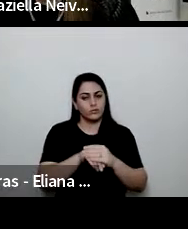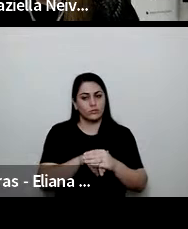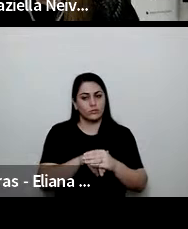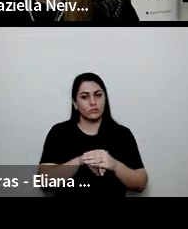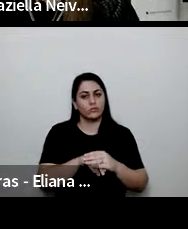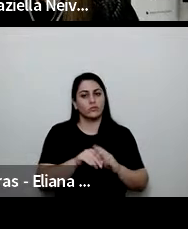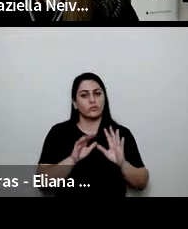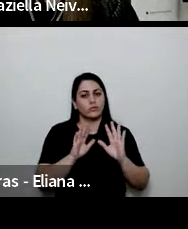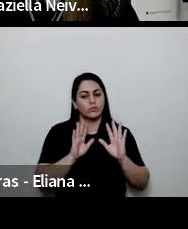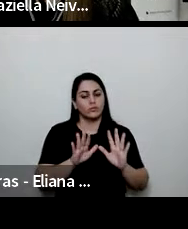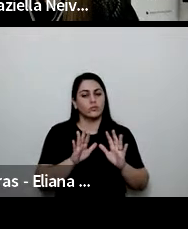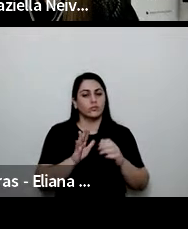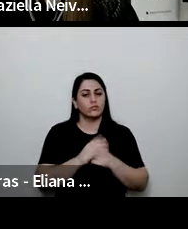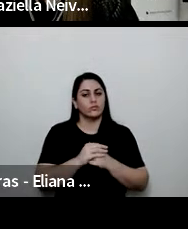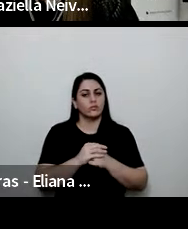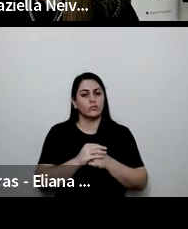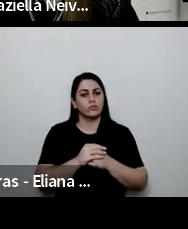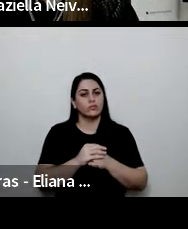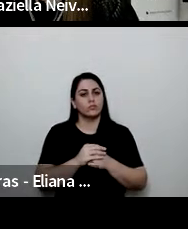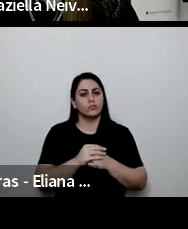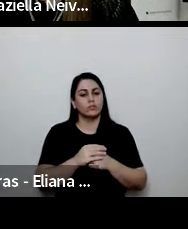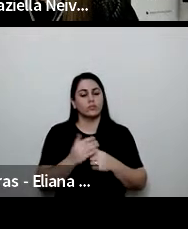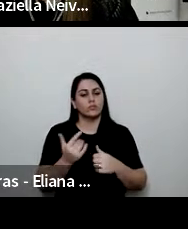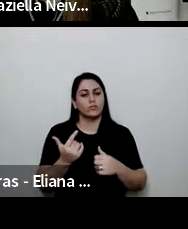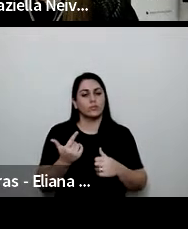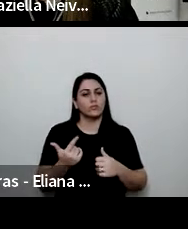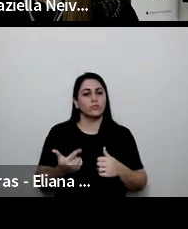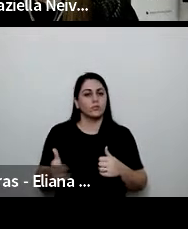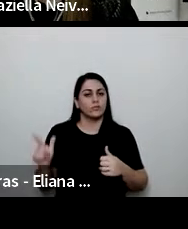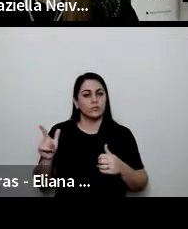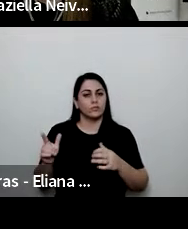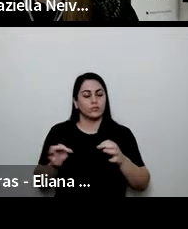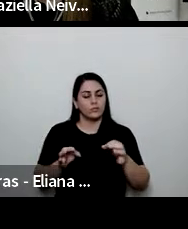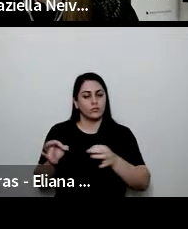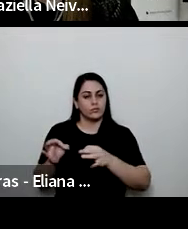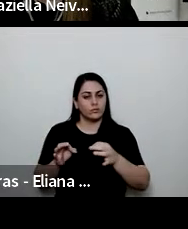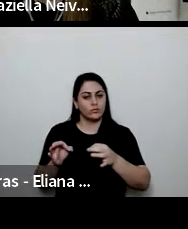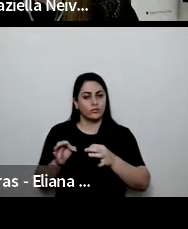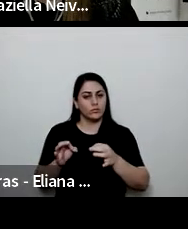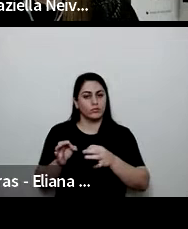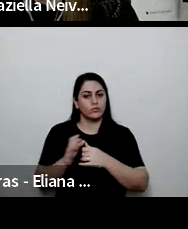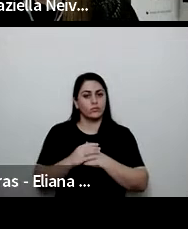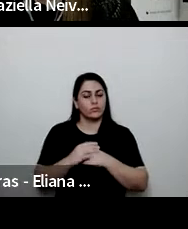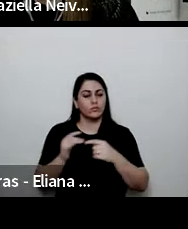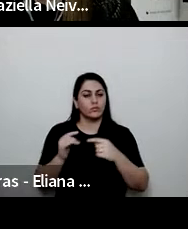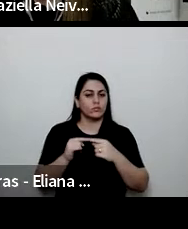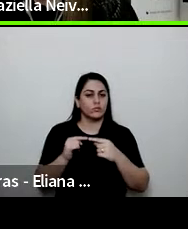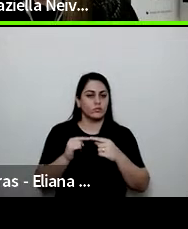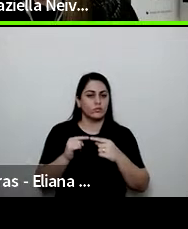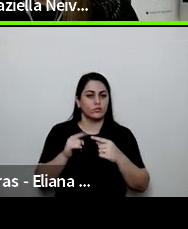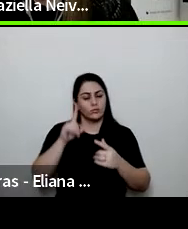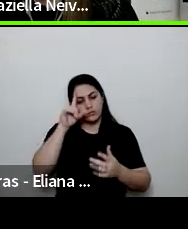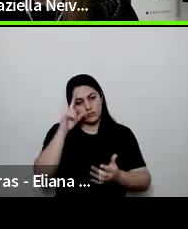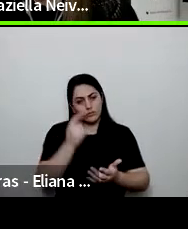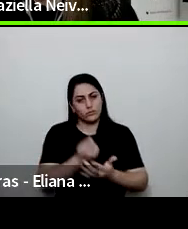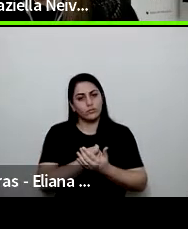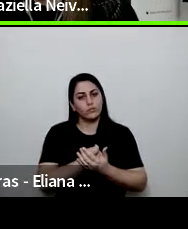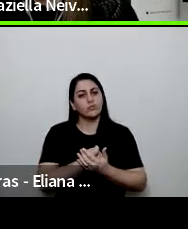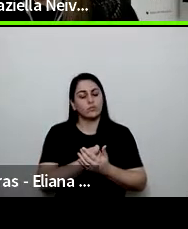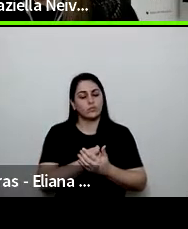colocá-lo no segundo plano no segundo modo de proceder no que tange a sal como é que sentença